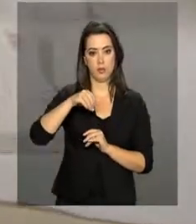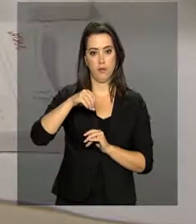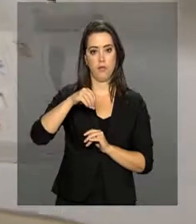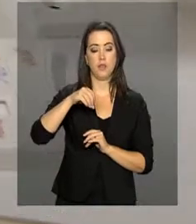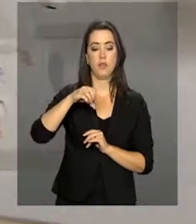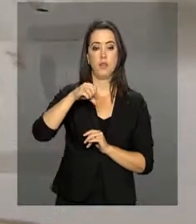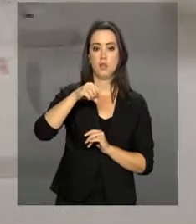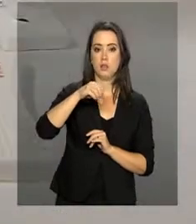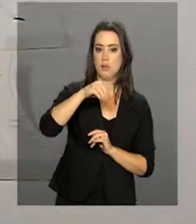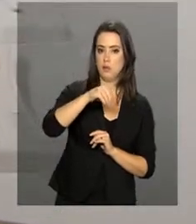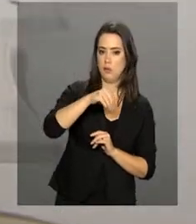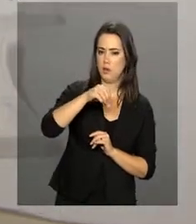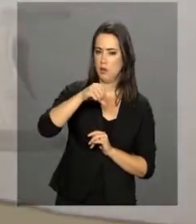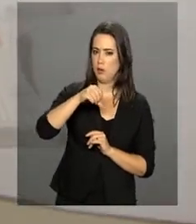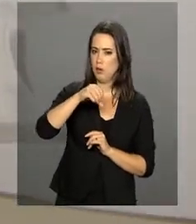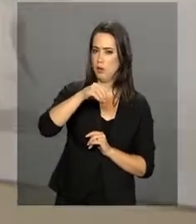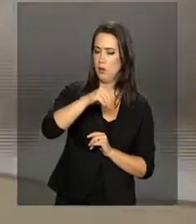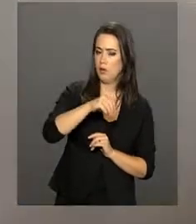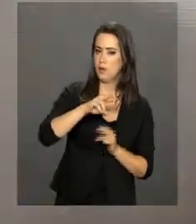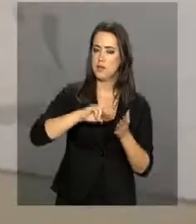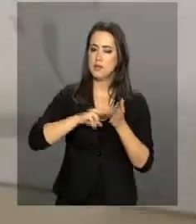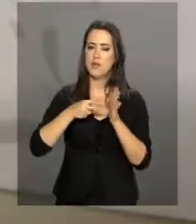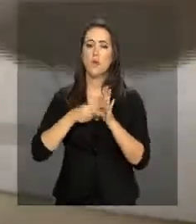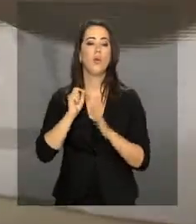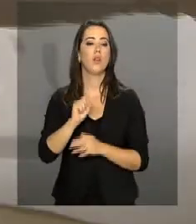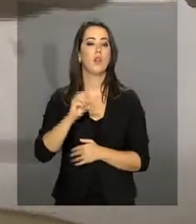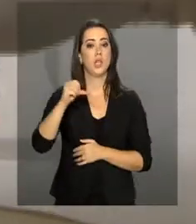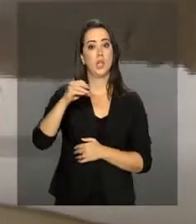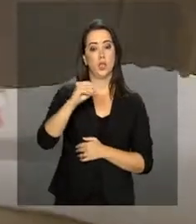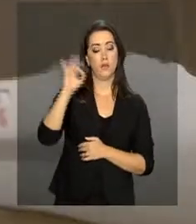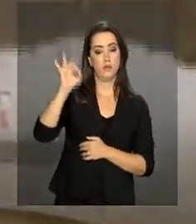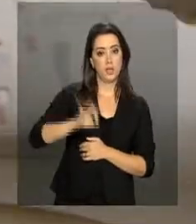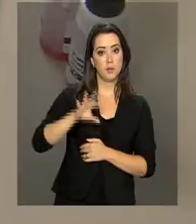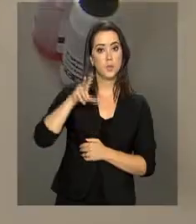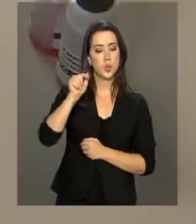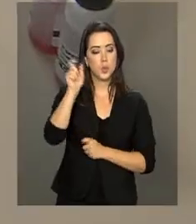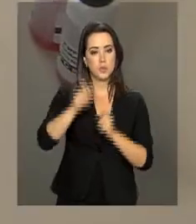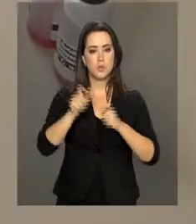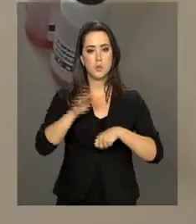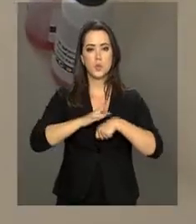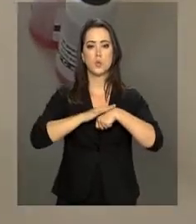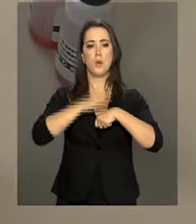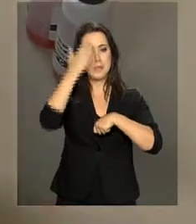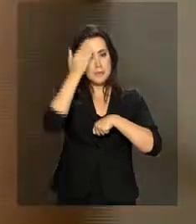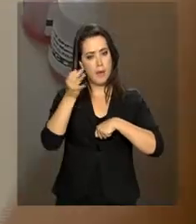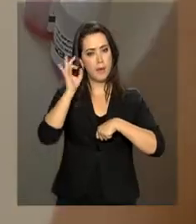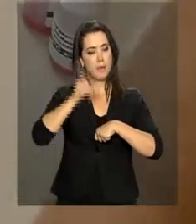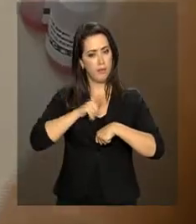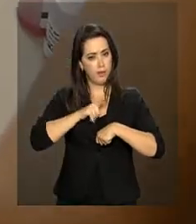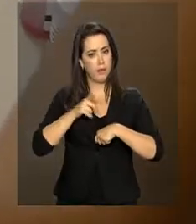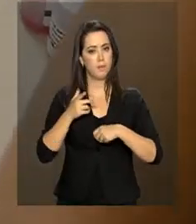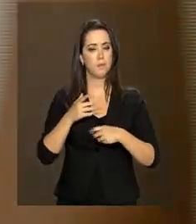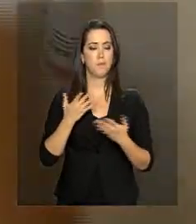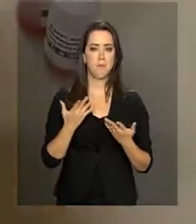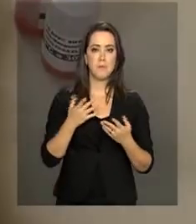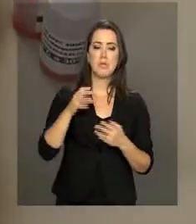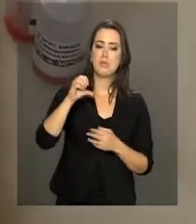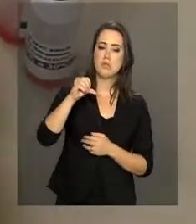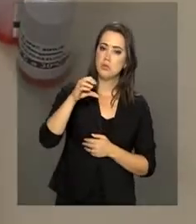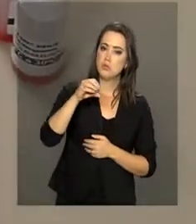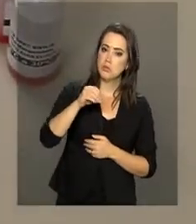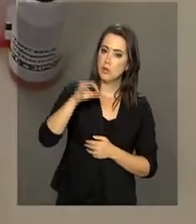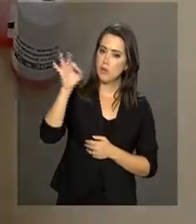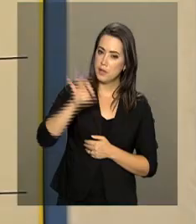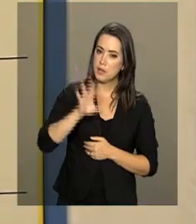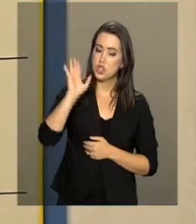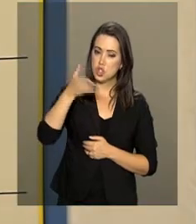no qual 90% de todas as pessoas infectadas saibam que têm o hiv 90% de quem